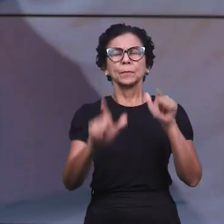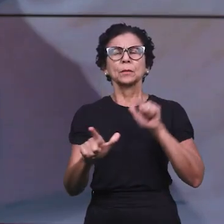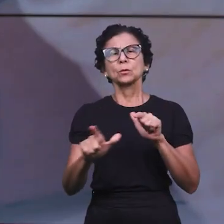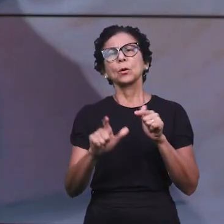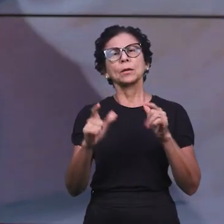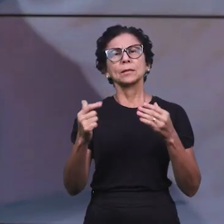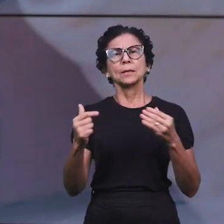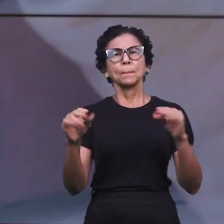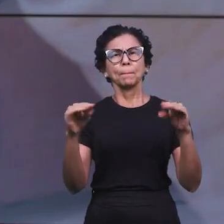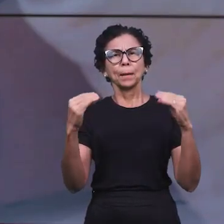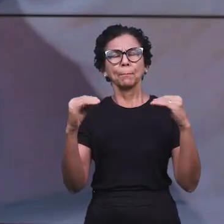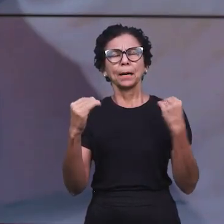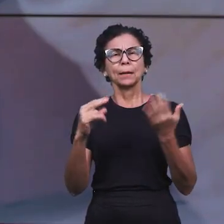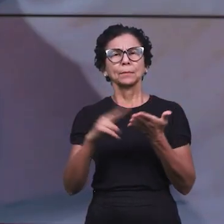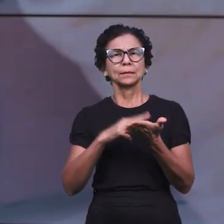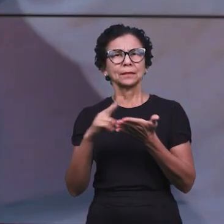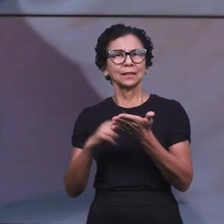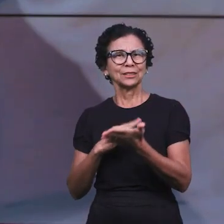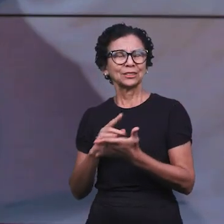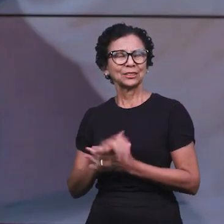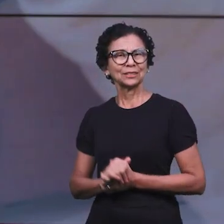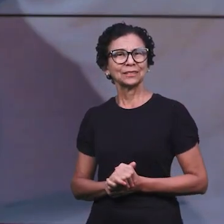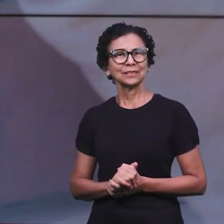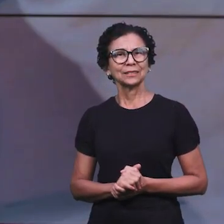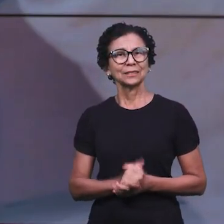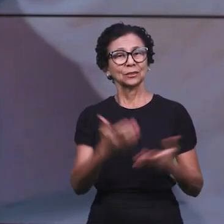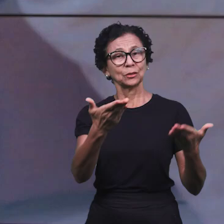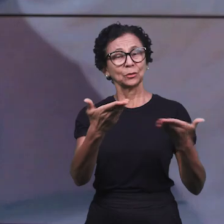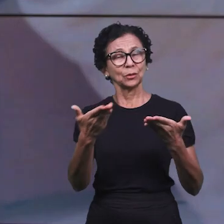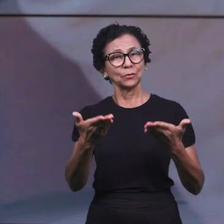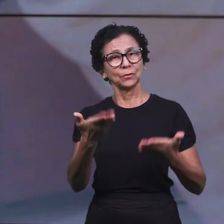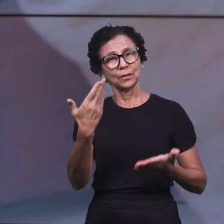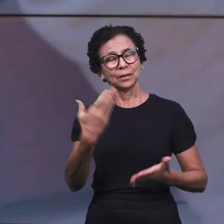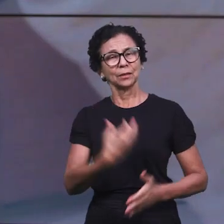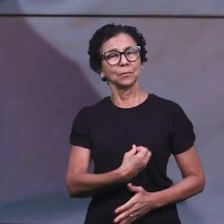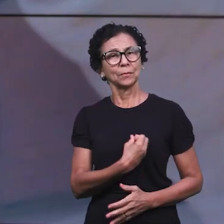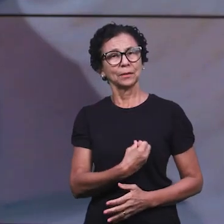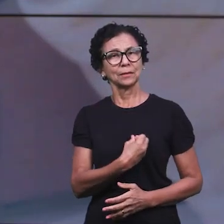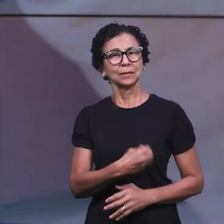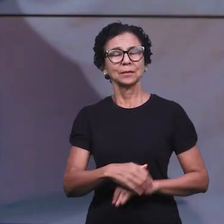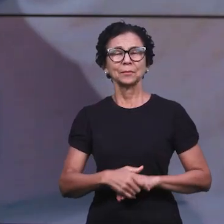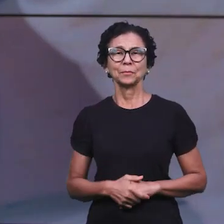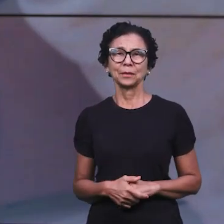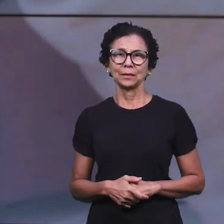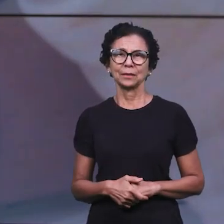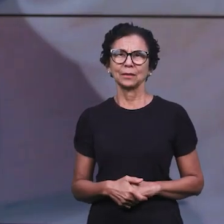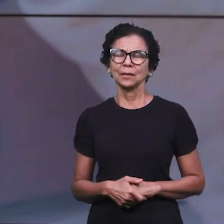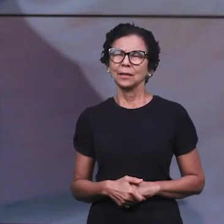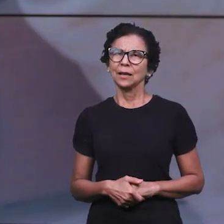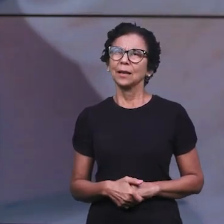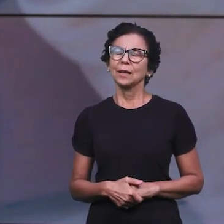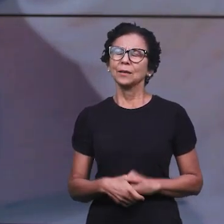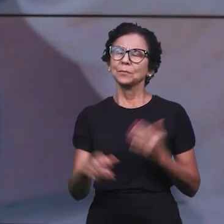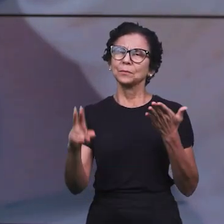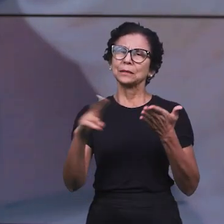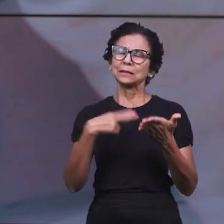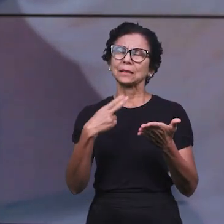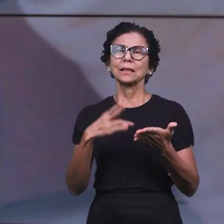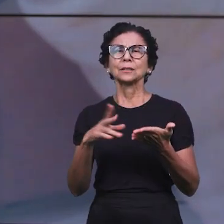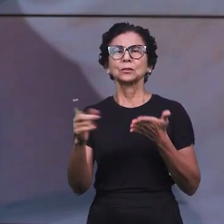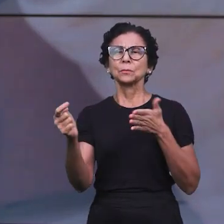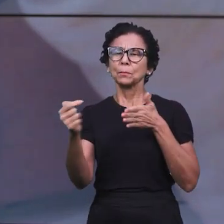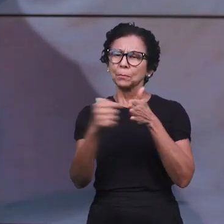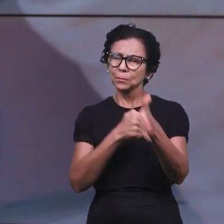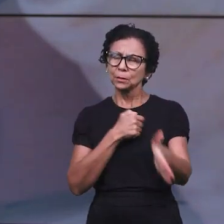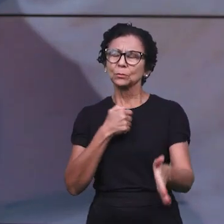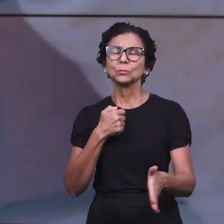quero te fazer um convite. Participe conosco. Escreva para o Foco nos Concursos. Mande a sua mensagem, mande a sua